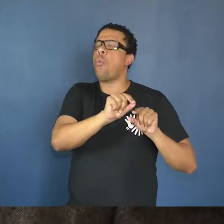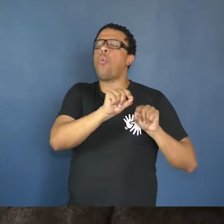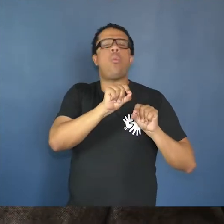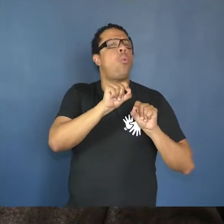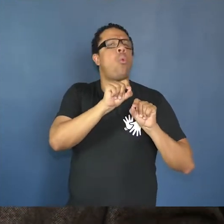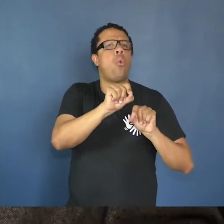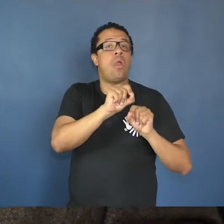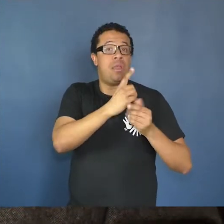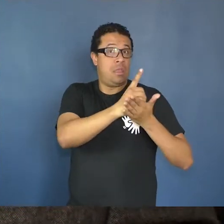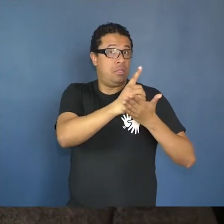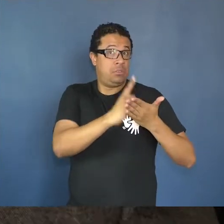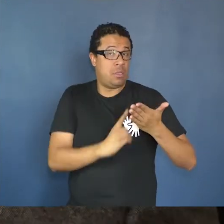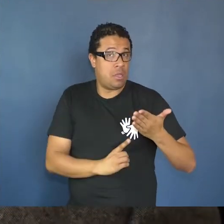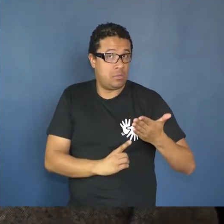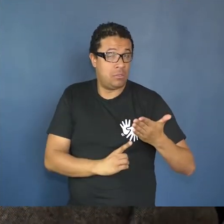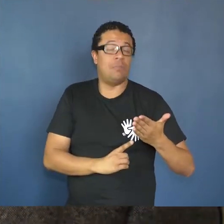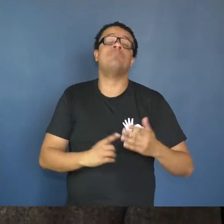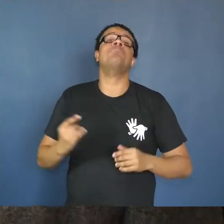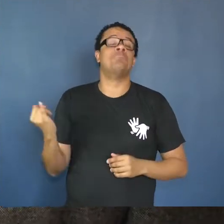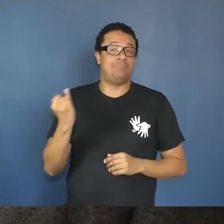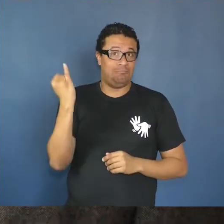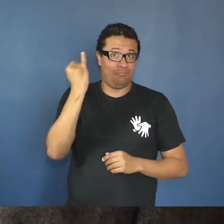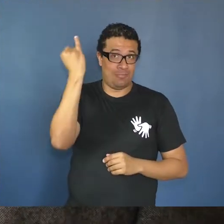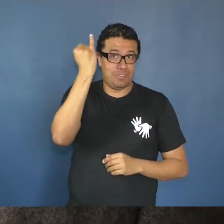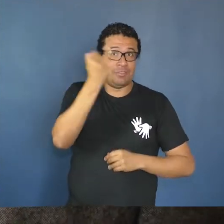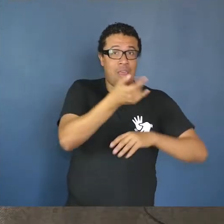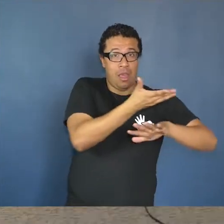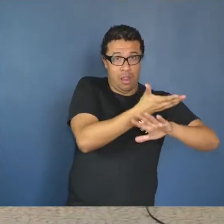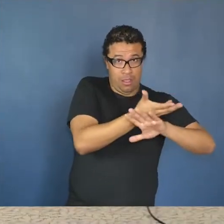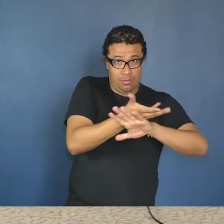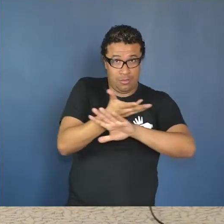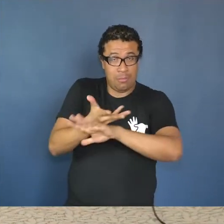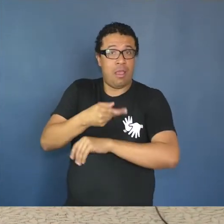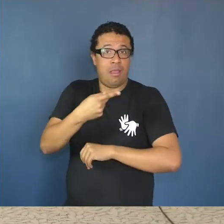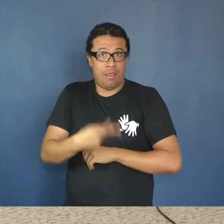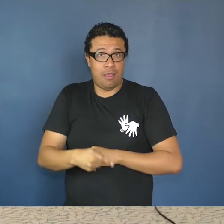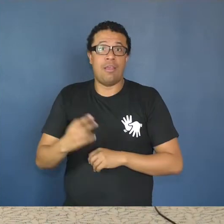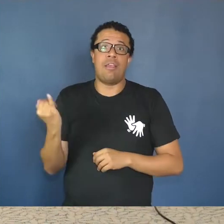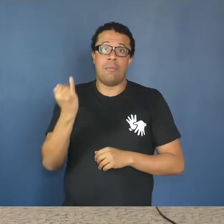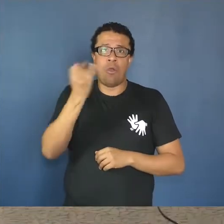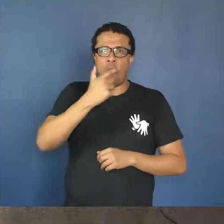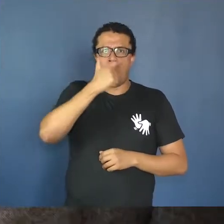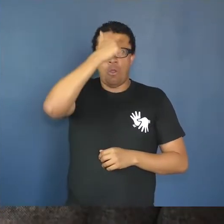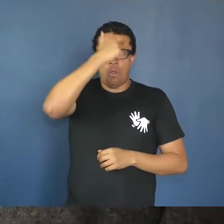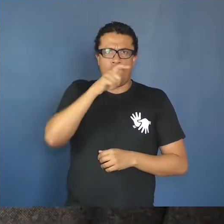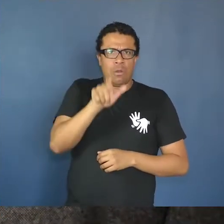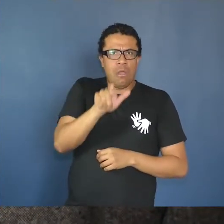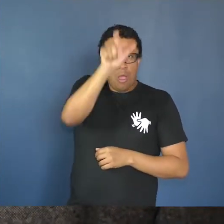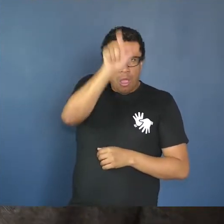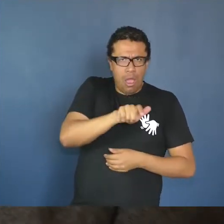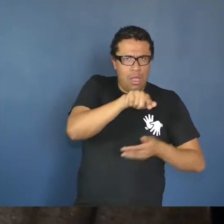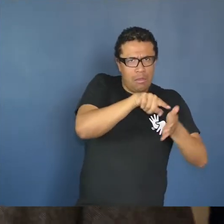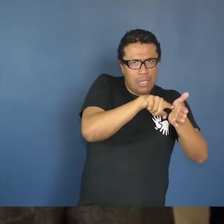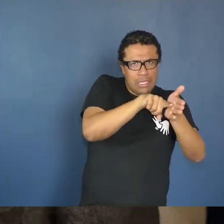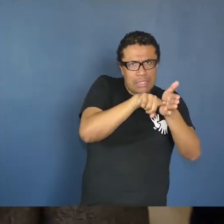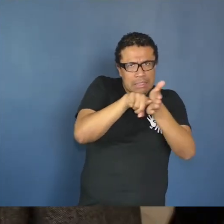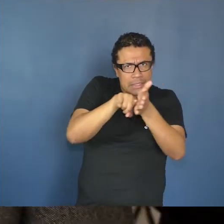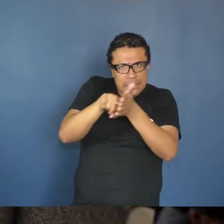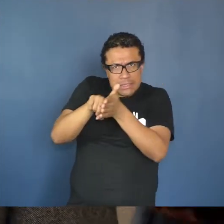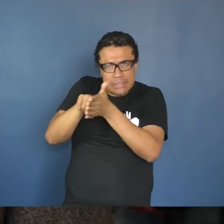dissertações, das disciplinas, né? Os pesquisadores têm produzido